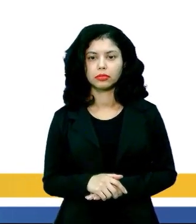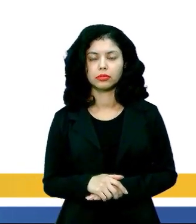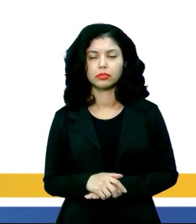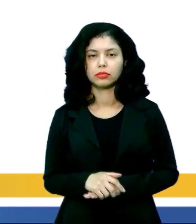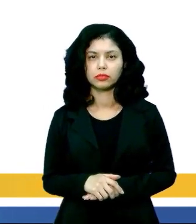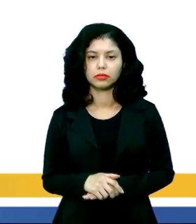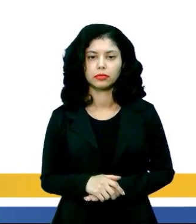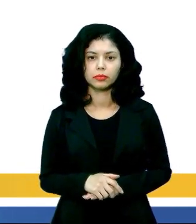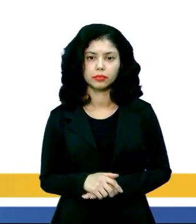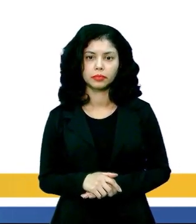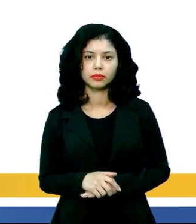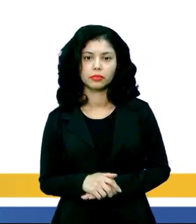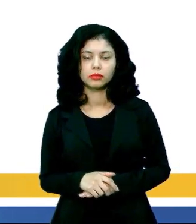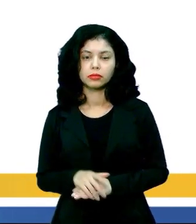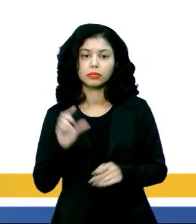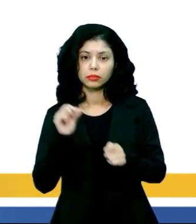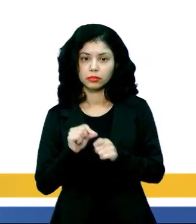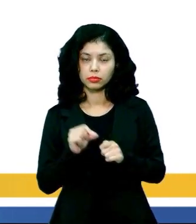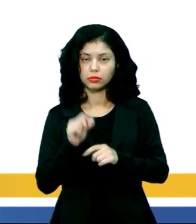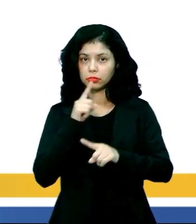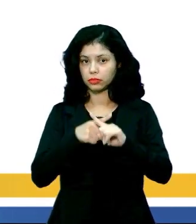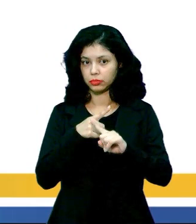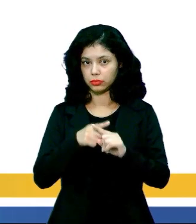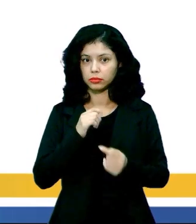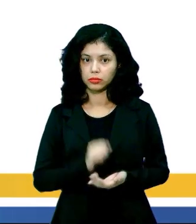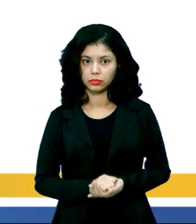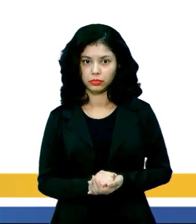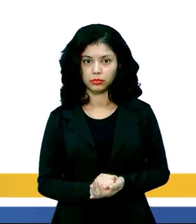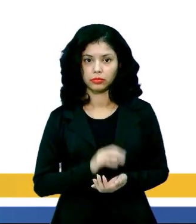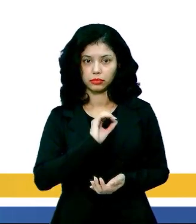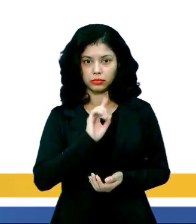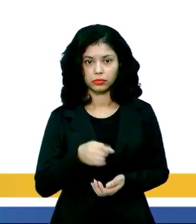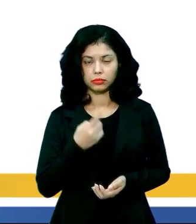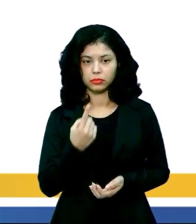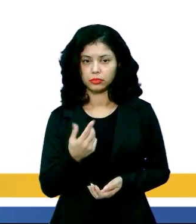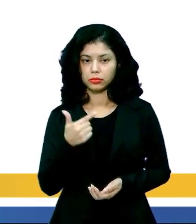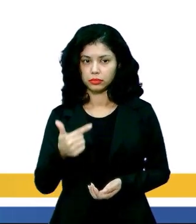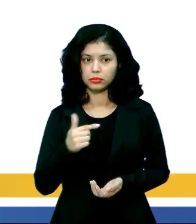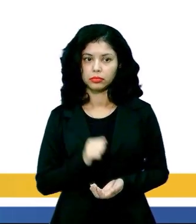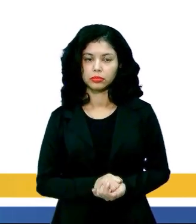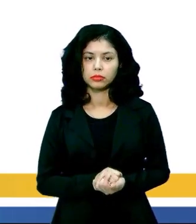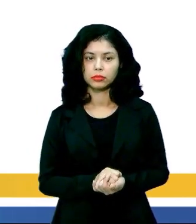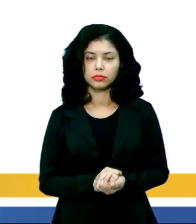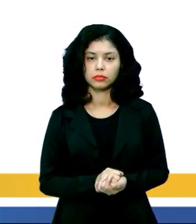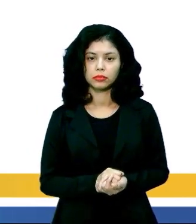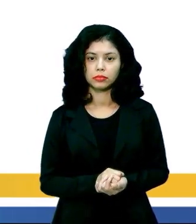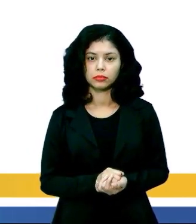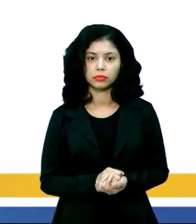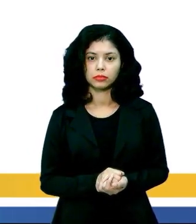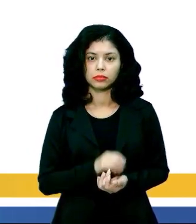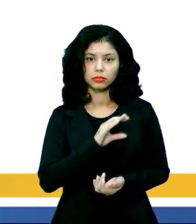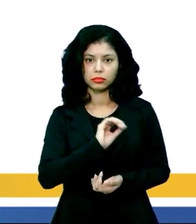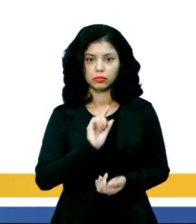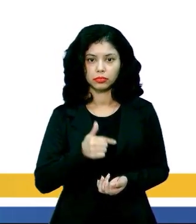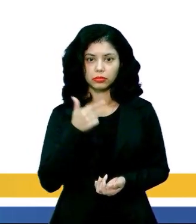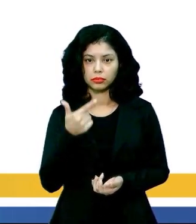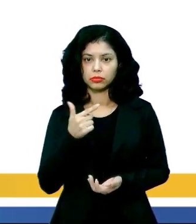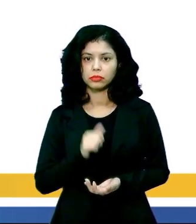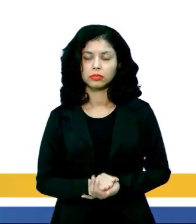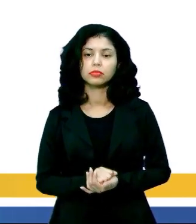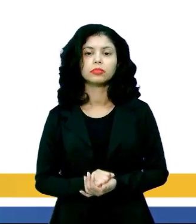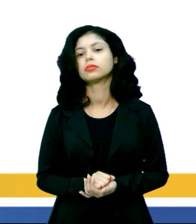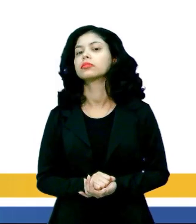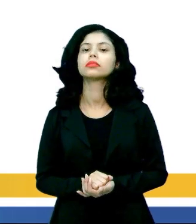3 vezes 0,2. Fazendo as multiplicações eu vou ter 0,2 mols para o cloreto férrico, 0,2 mols para o